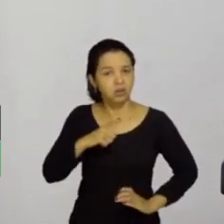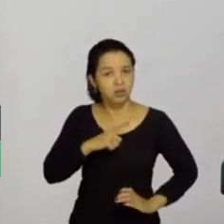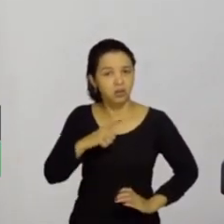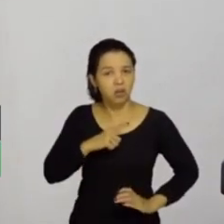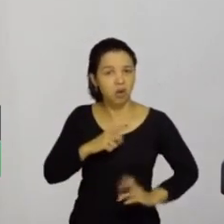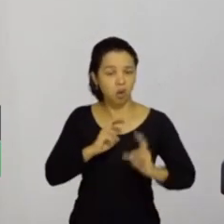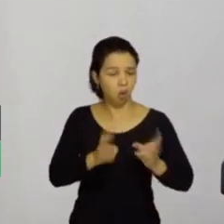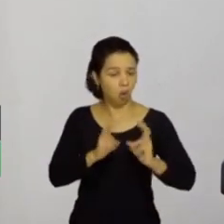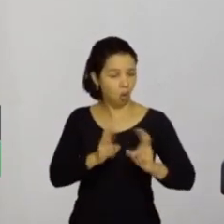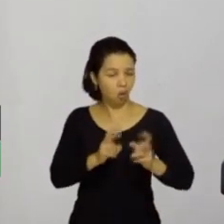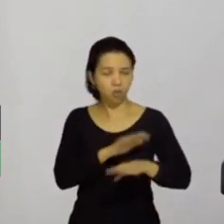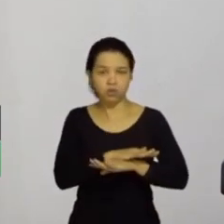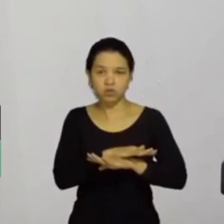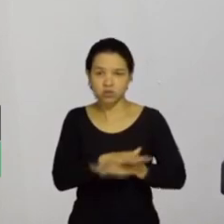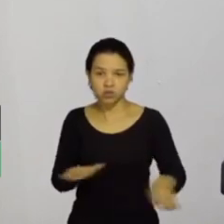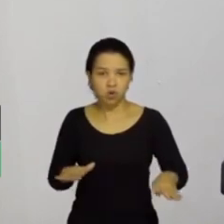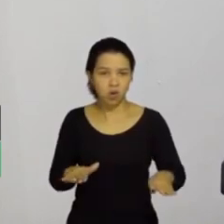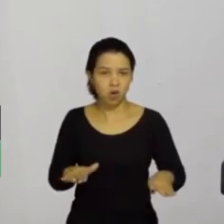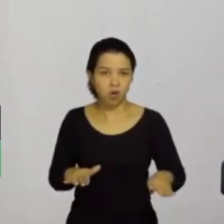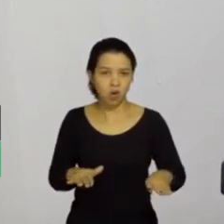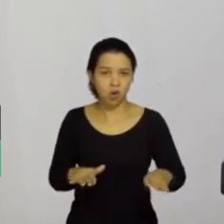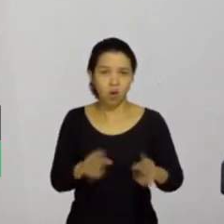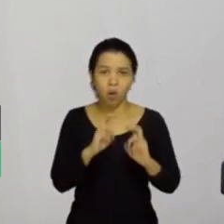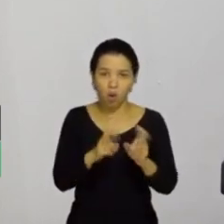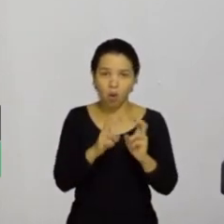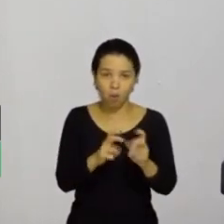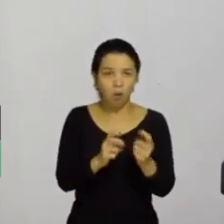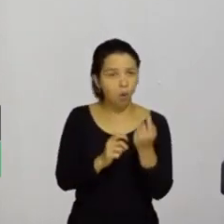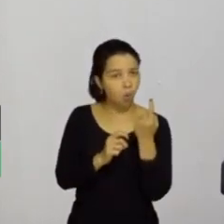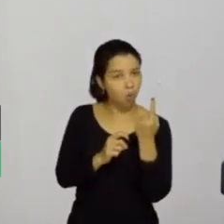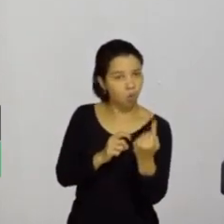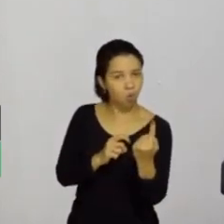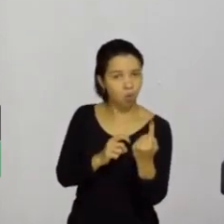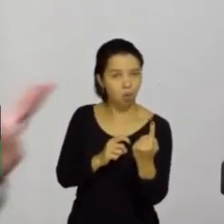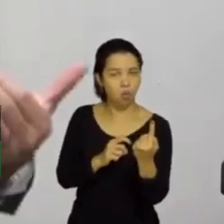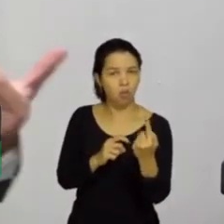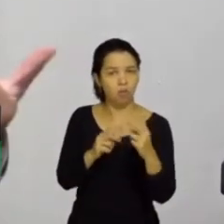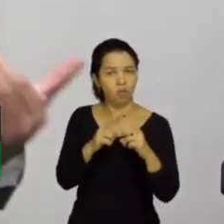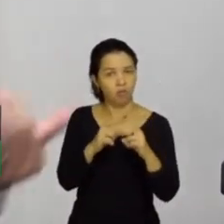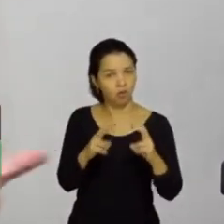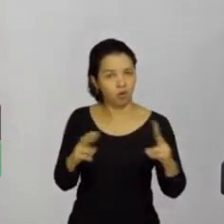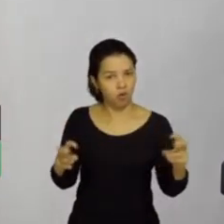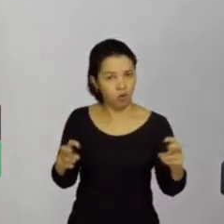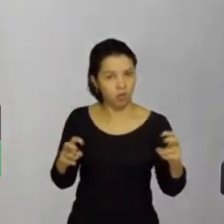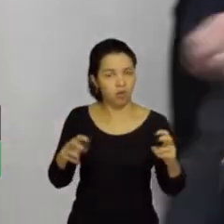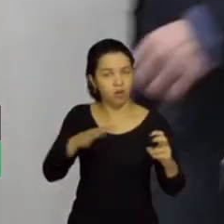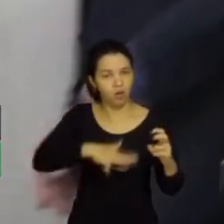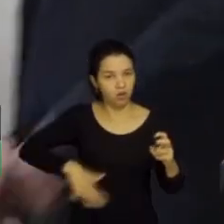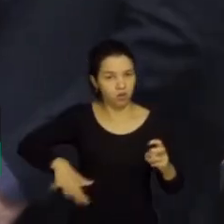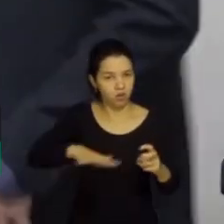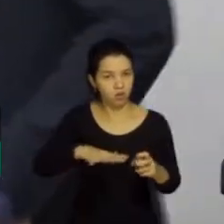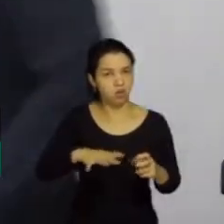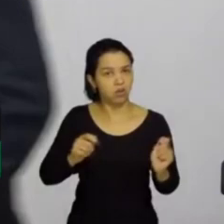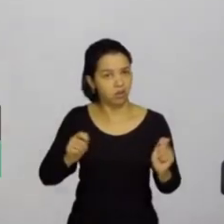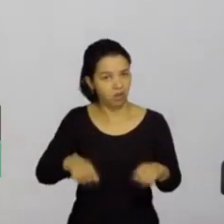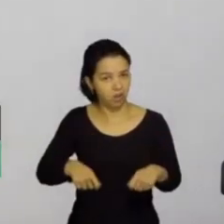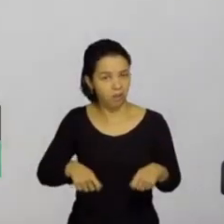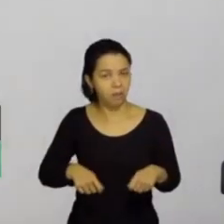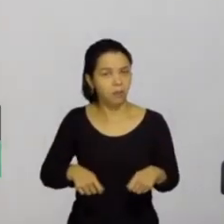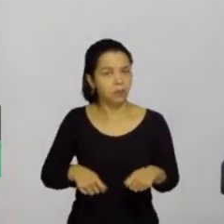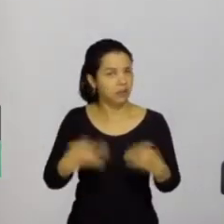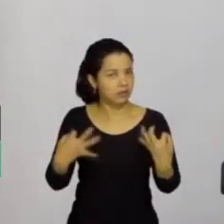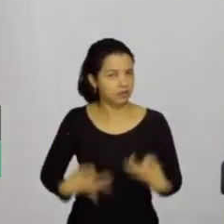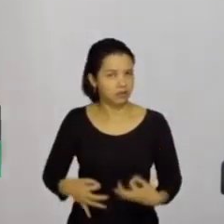ônibus. Ônibus é um dos modais que Florianópolis e essa região comporta. Não é